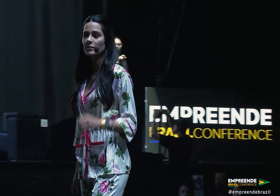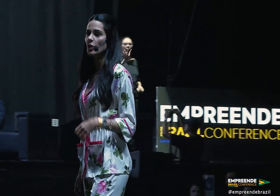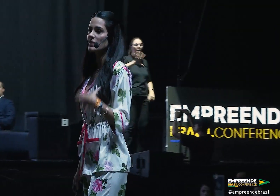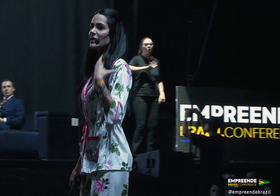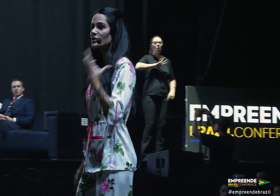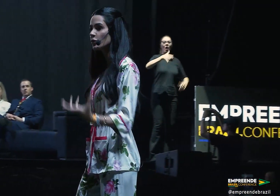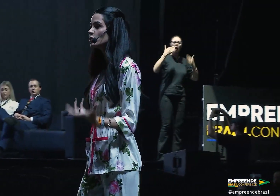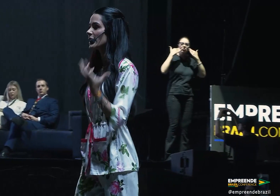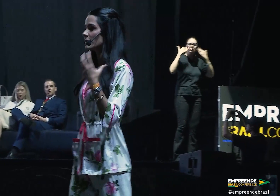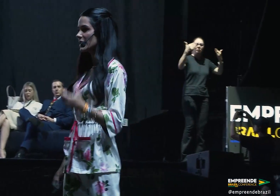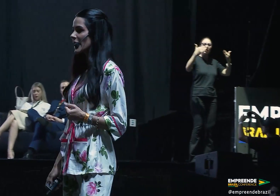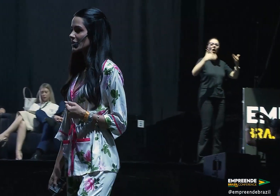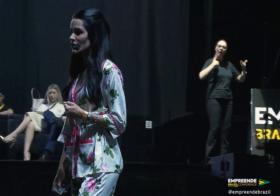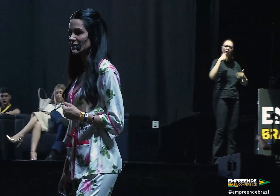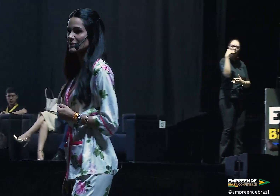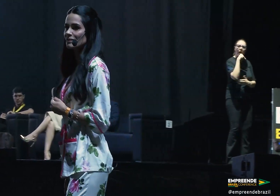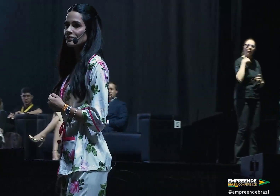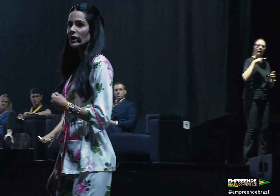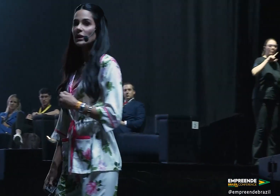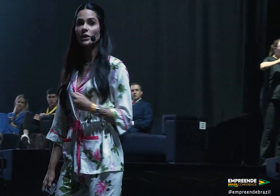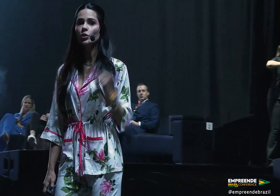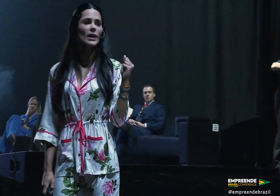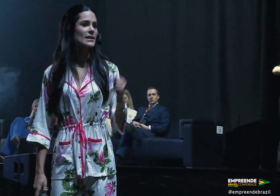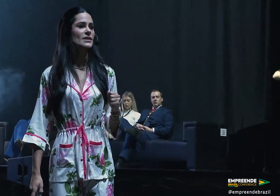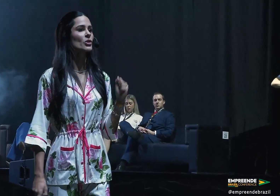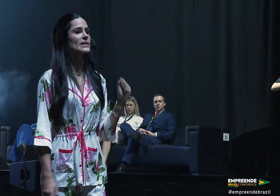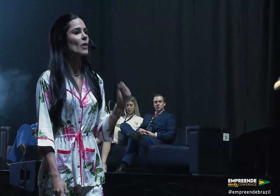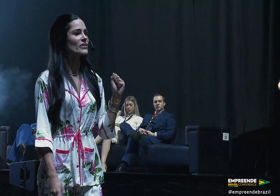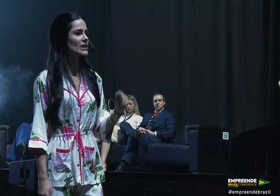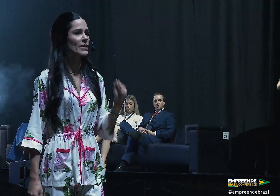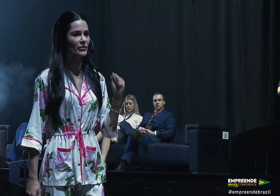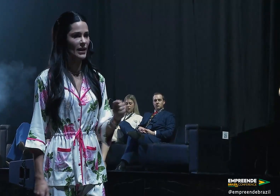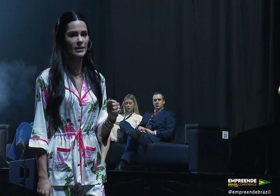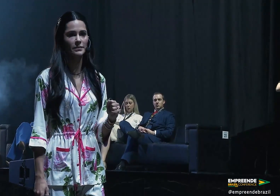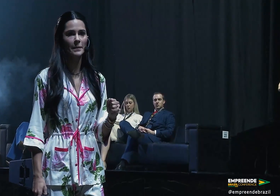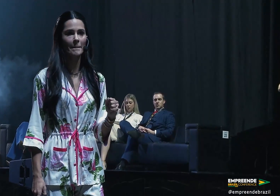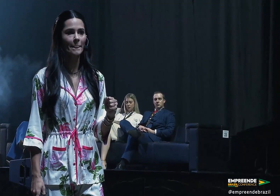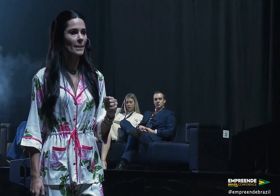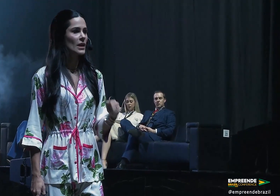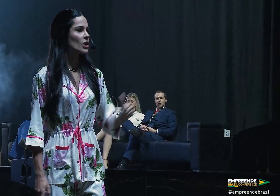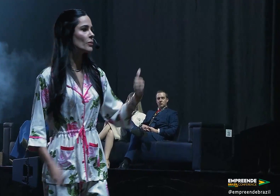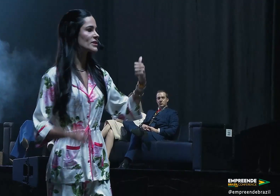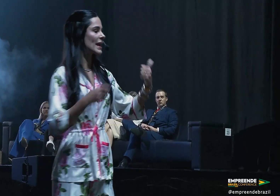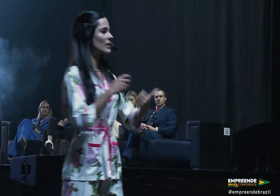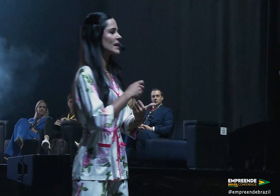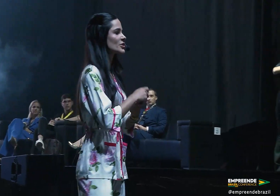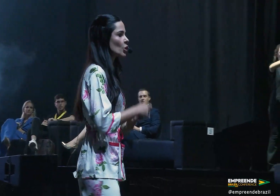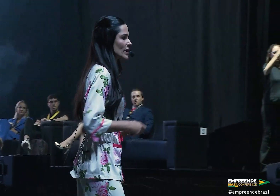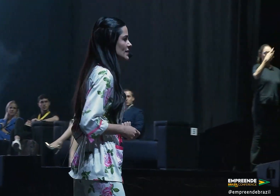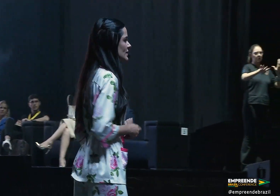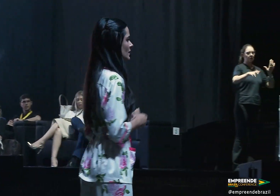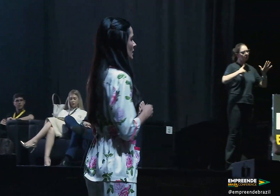de expor minhas vulnerabilidades. Então, nunca quis mostrar uma vida perfeita. Eu mostrava